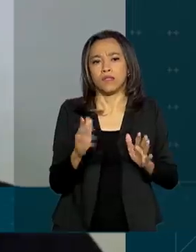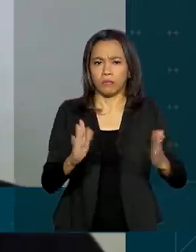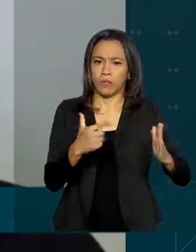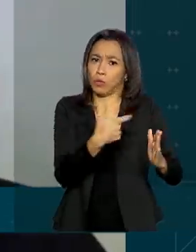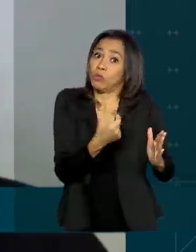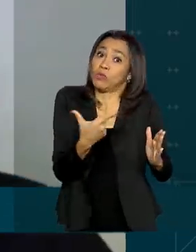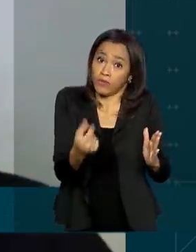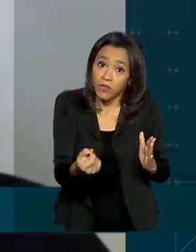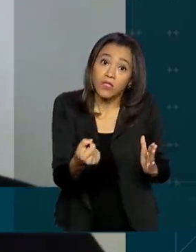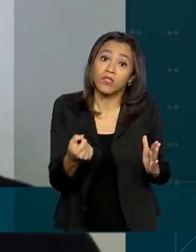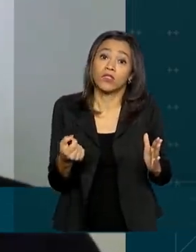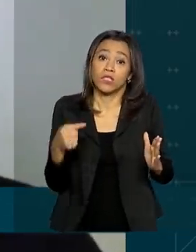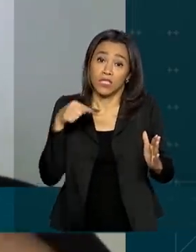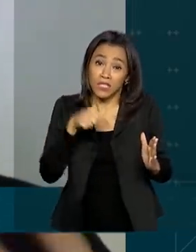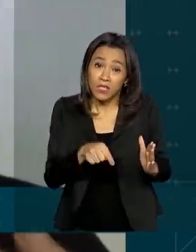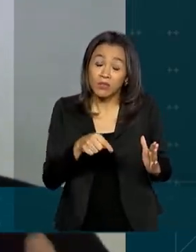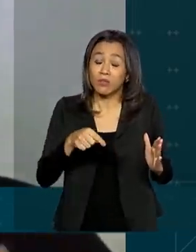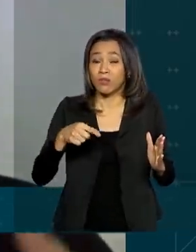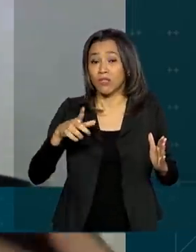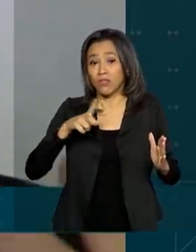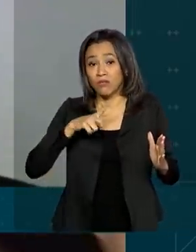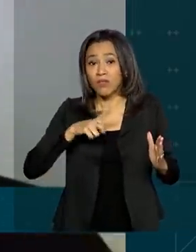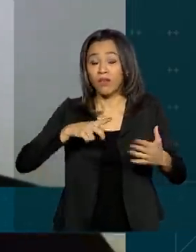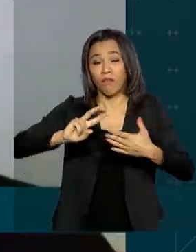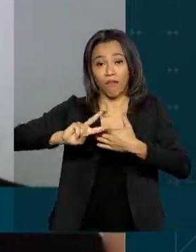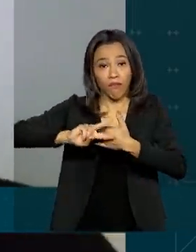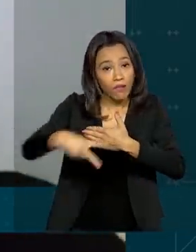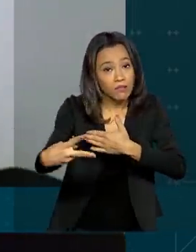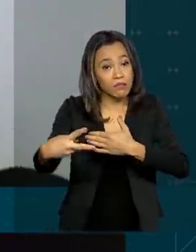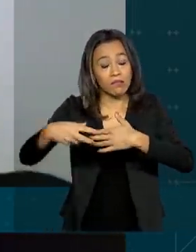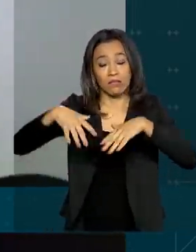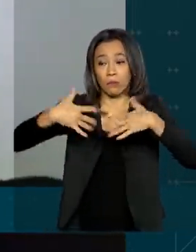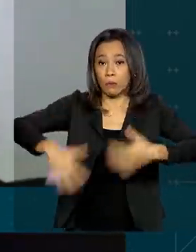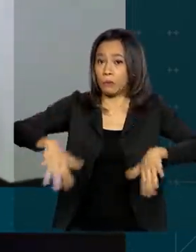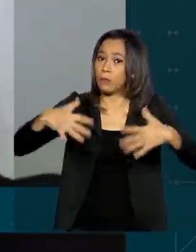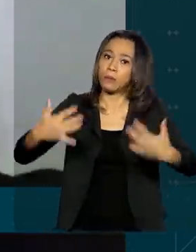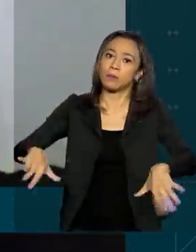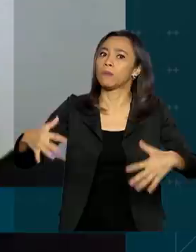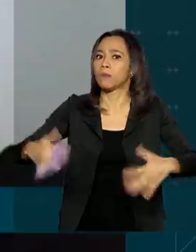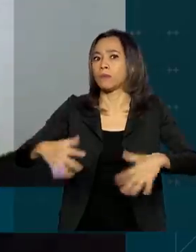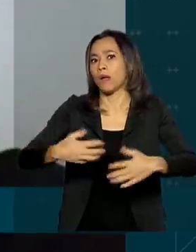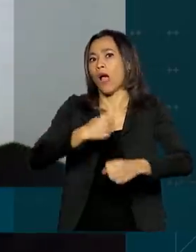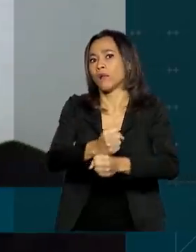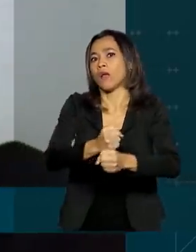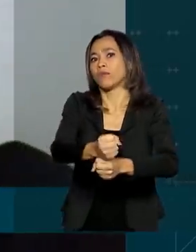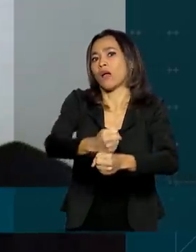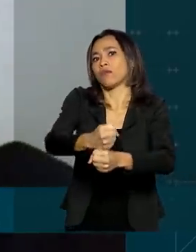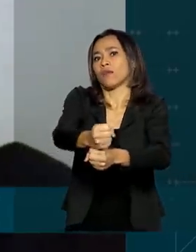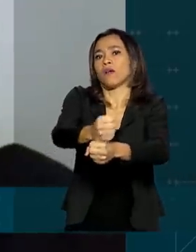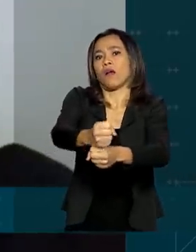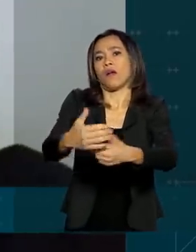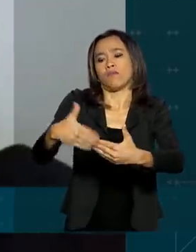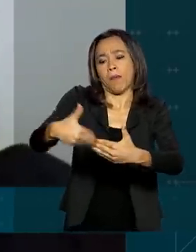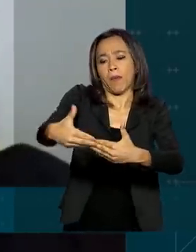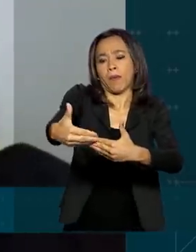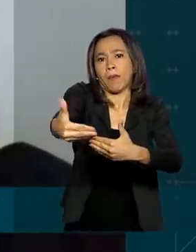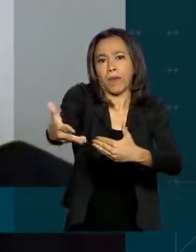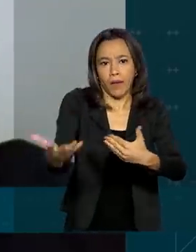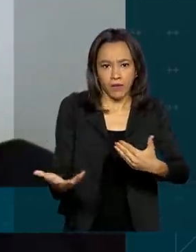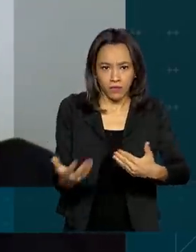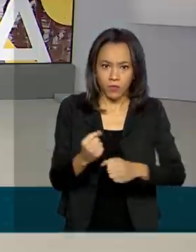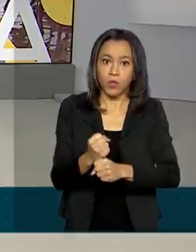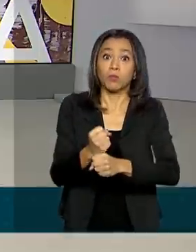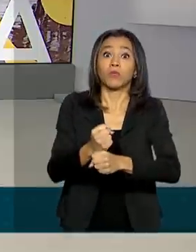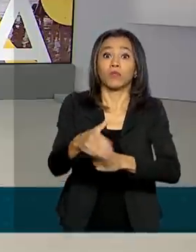eles não se espalhem dentro do possível, dentro do controlável, para anos à frente, para 2021, 2022.